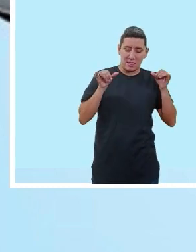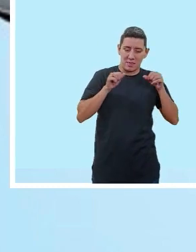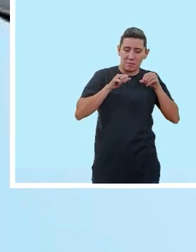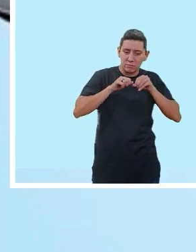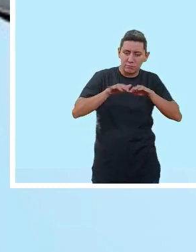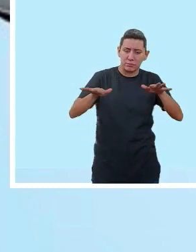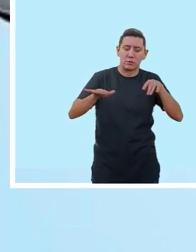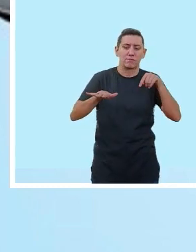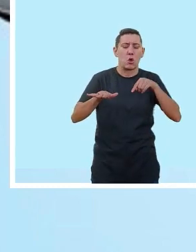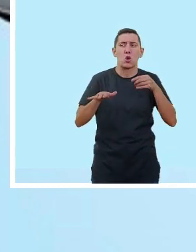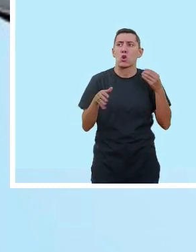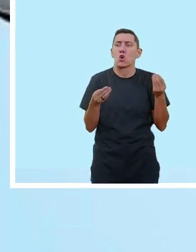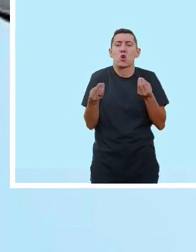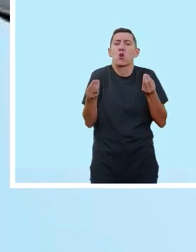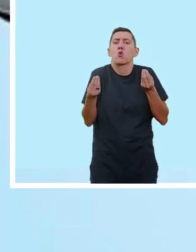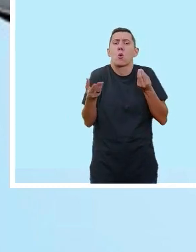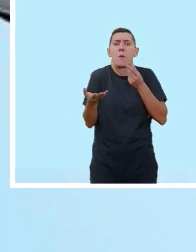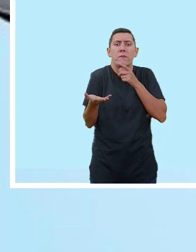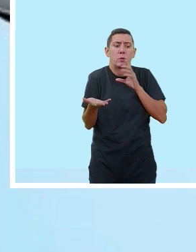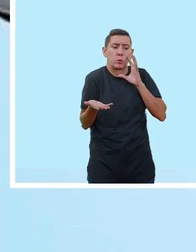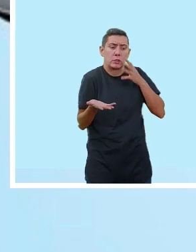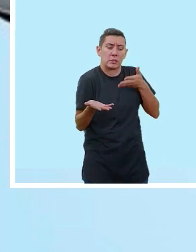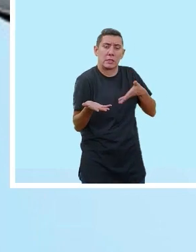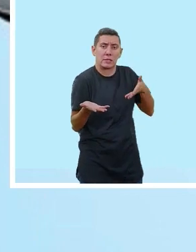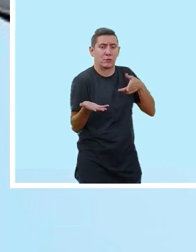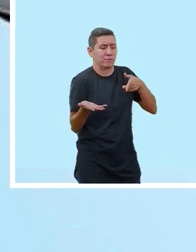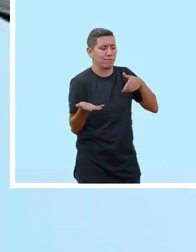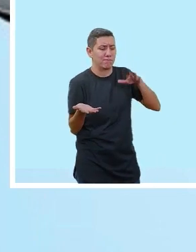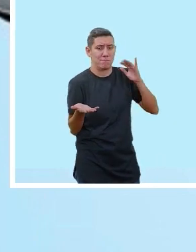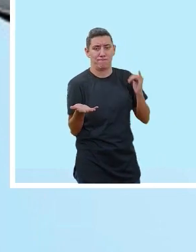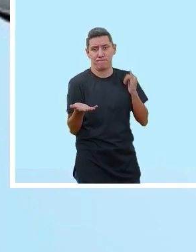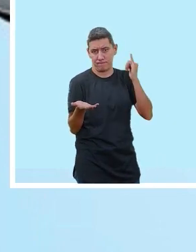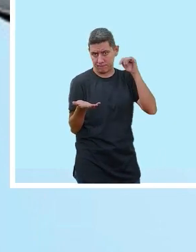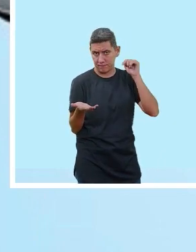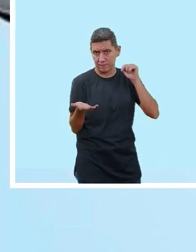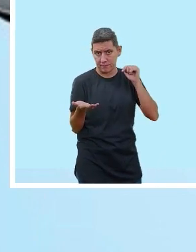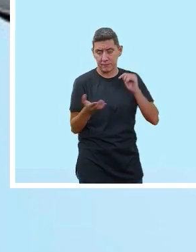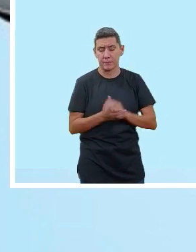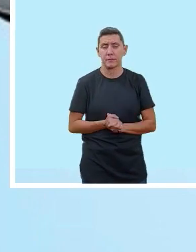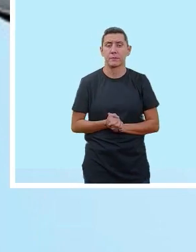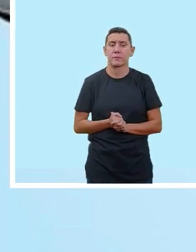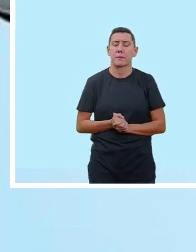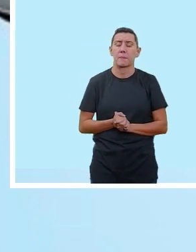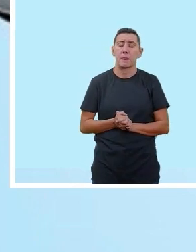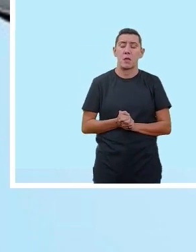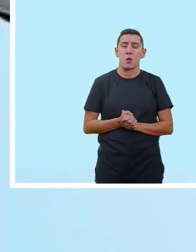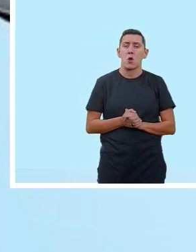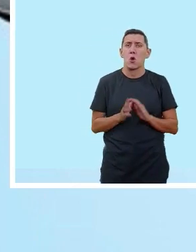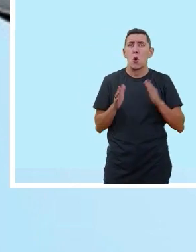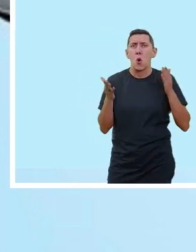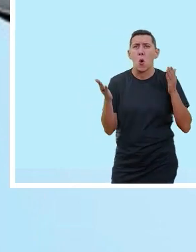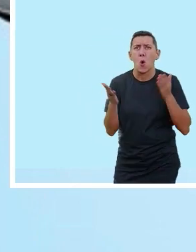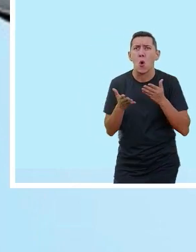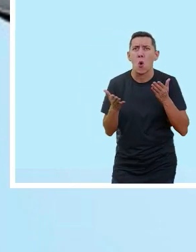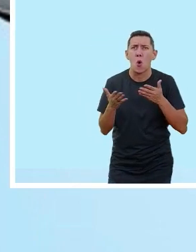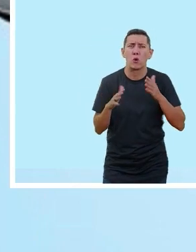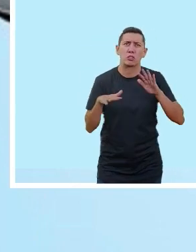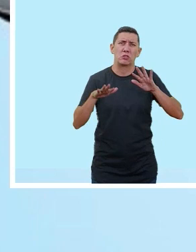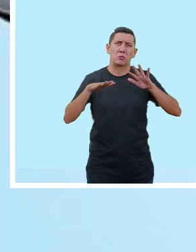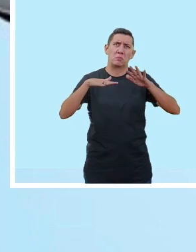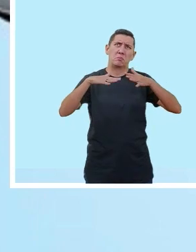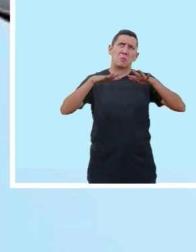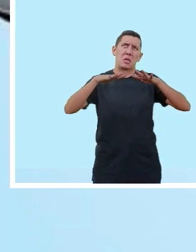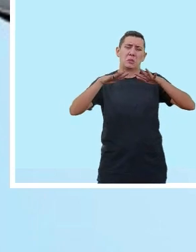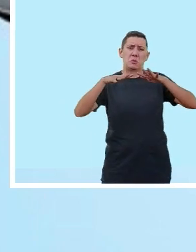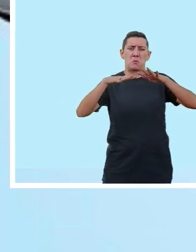muito importante e muito relevante, né? Então, hoje, menos de 25%